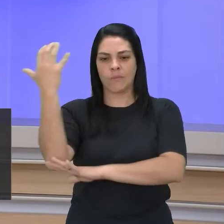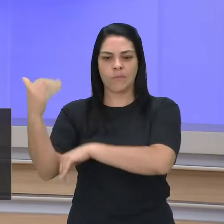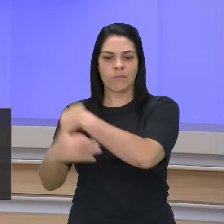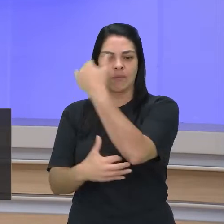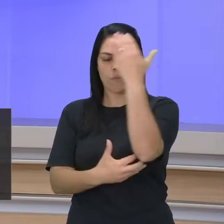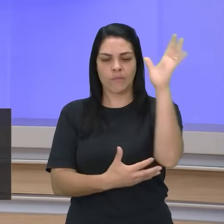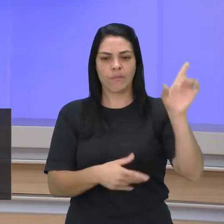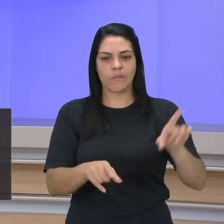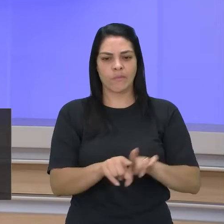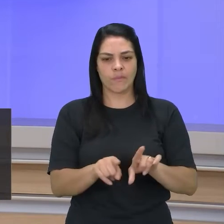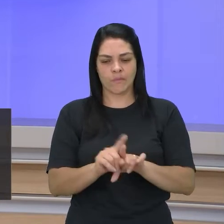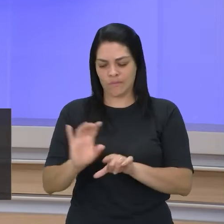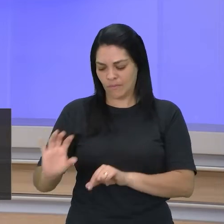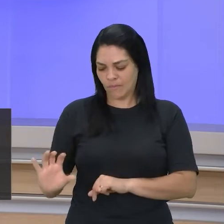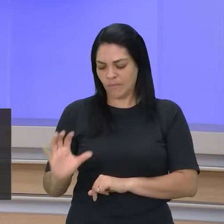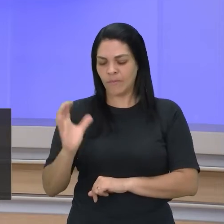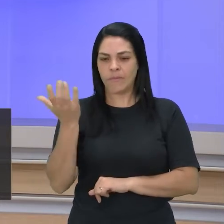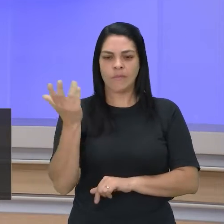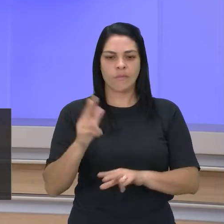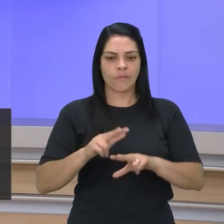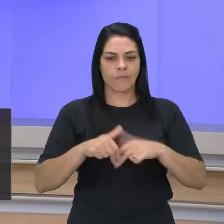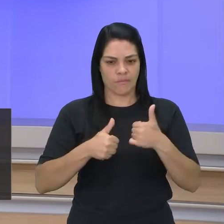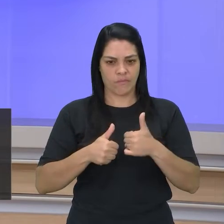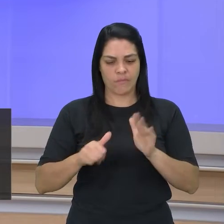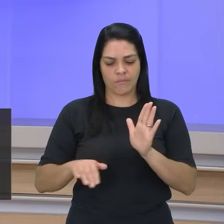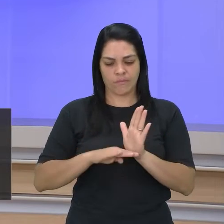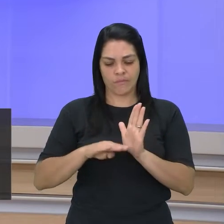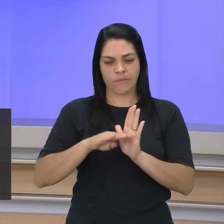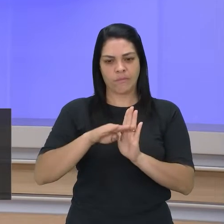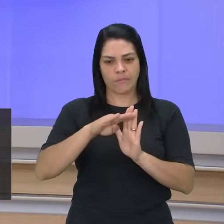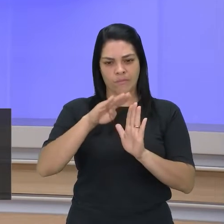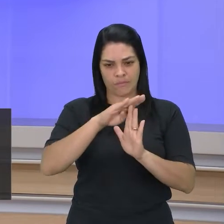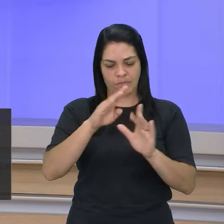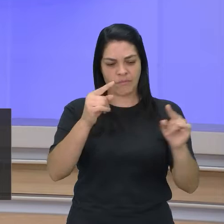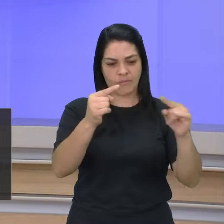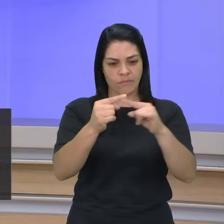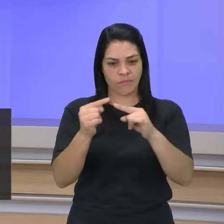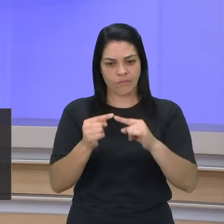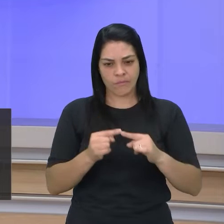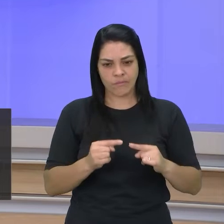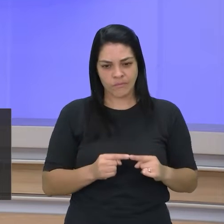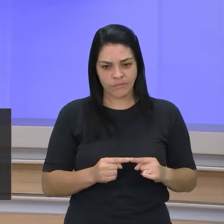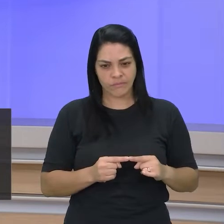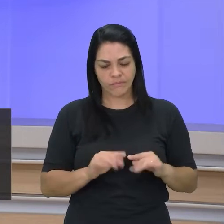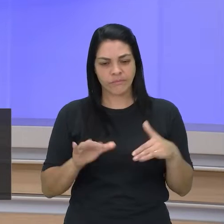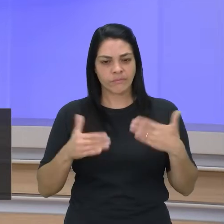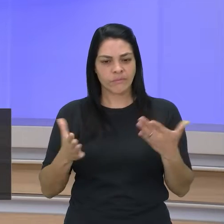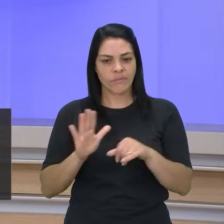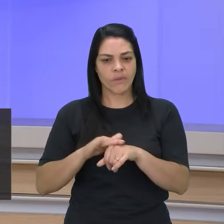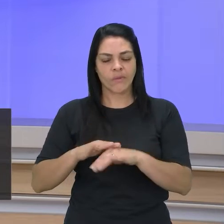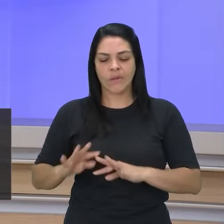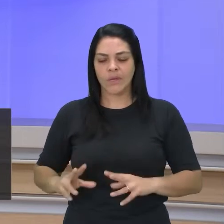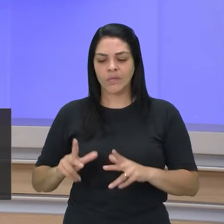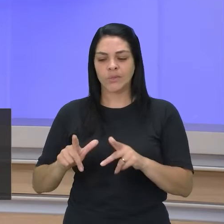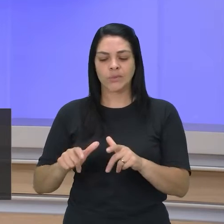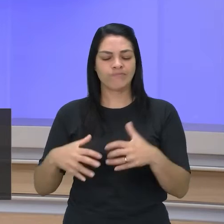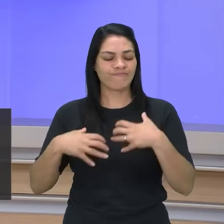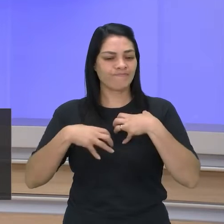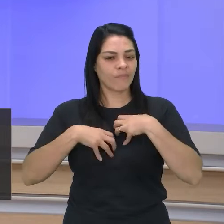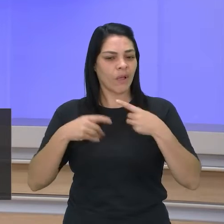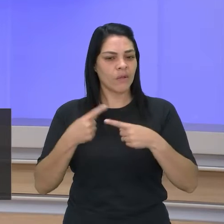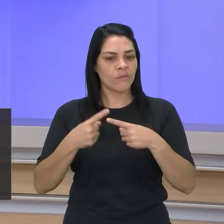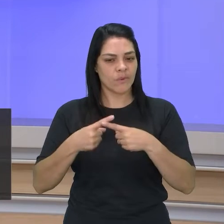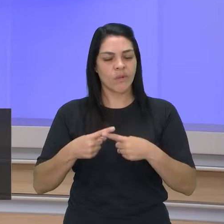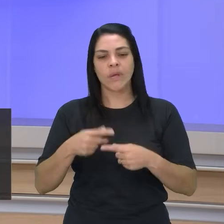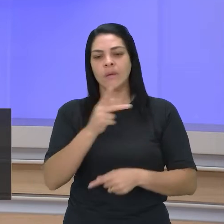também acontece, né, por meio desses pilares que estão conectados, né? E isso faz todo sentido do que a